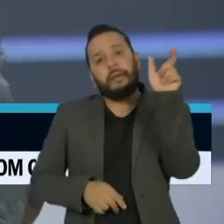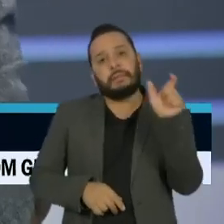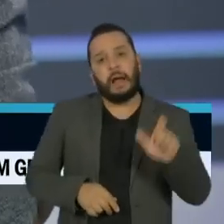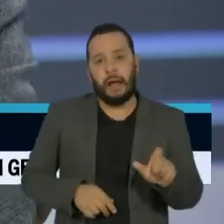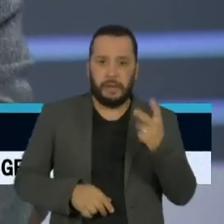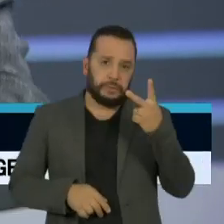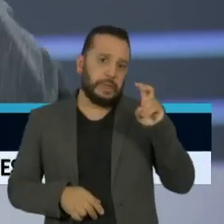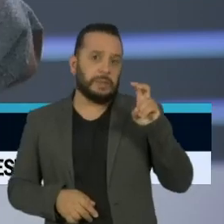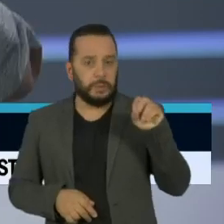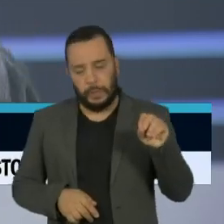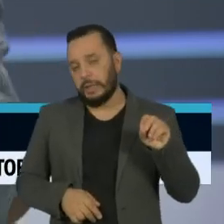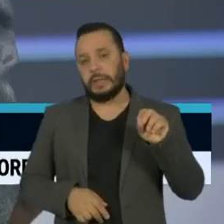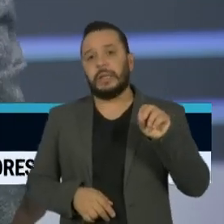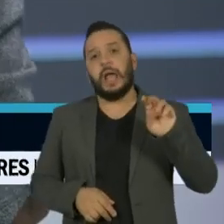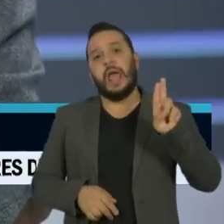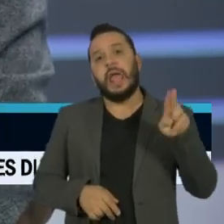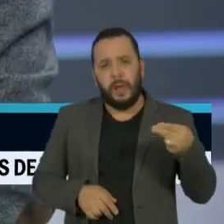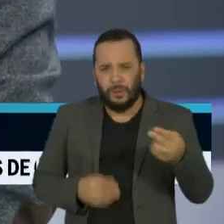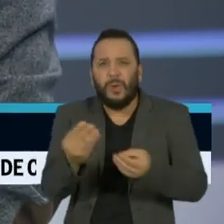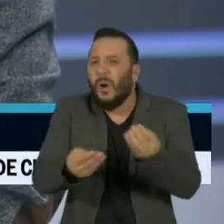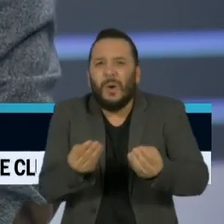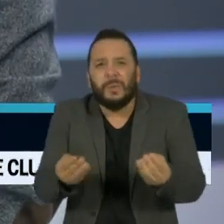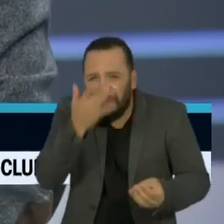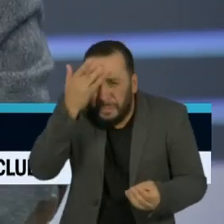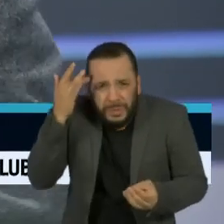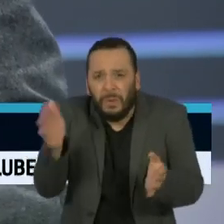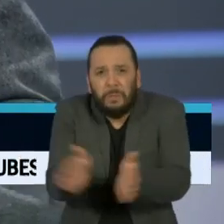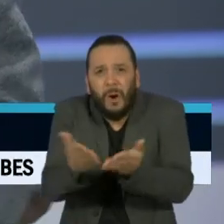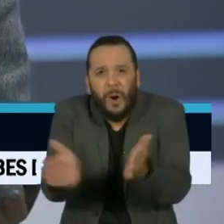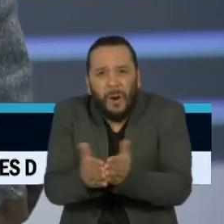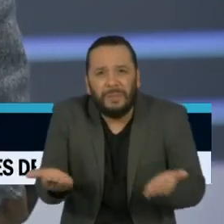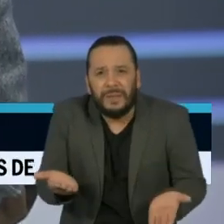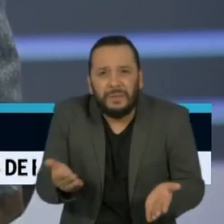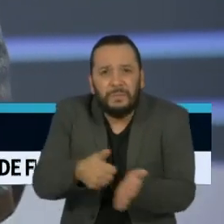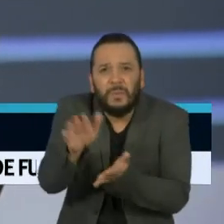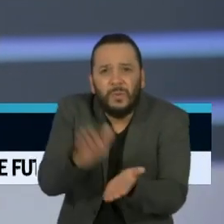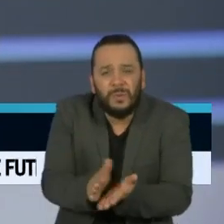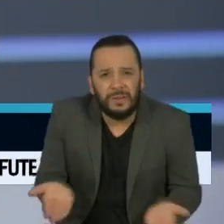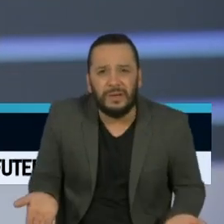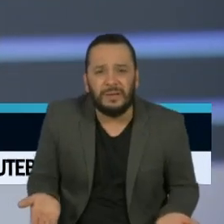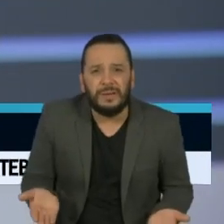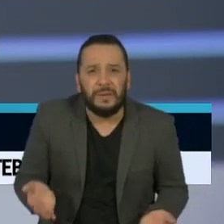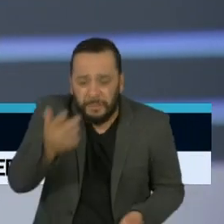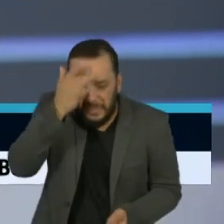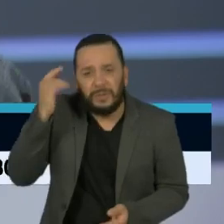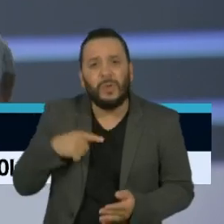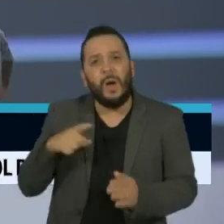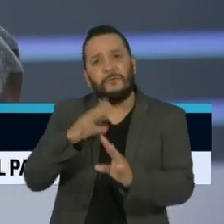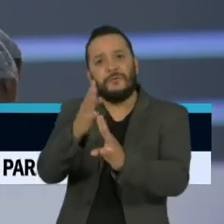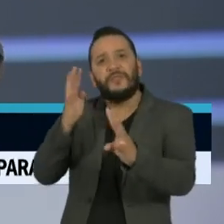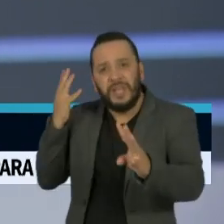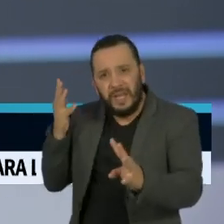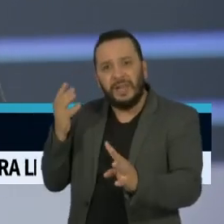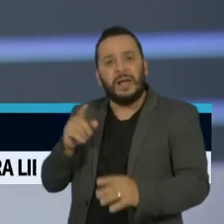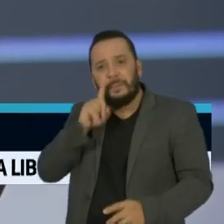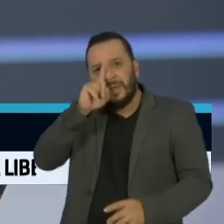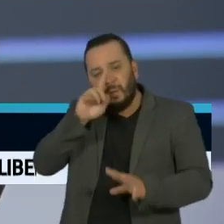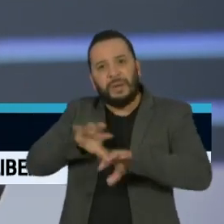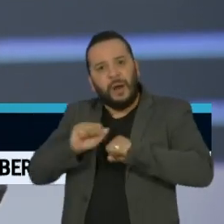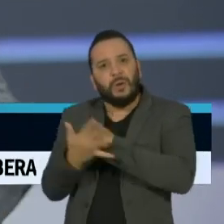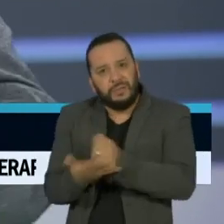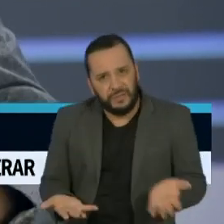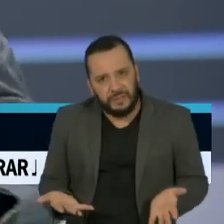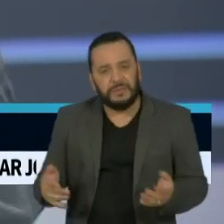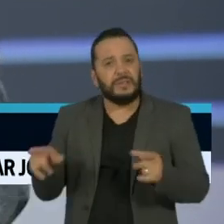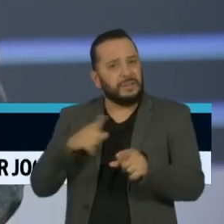quando ela saía. Como isso ia fazer com essas pessoas que ficam na fila, correm risco de vida, passam por toda essa